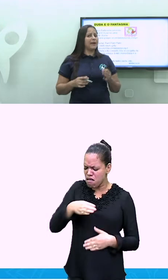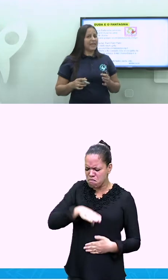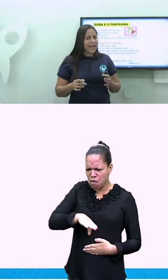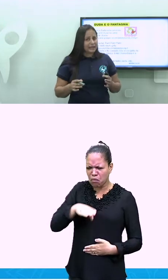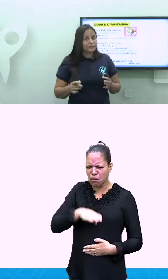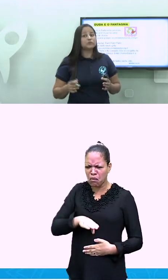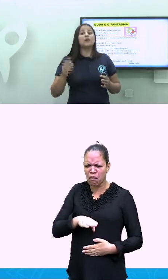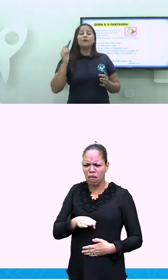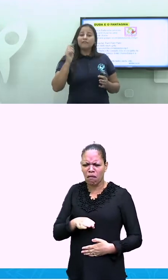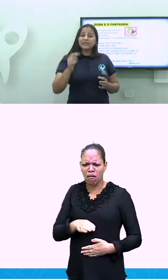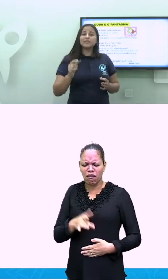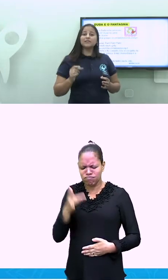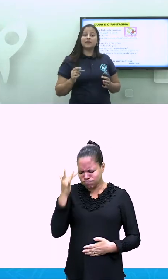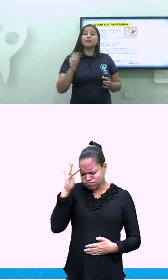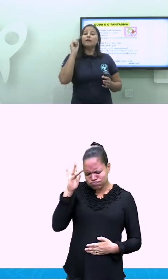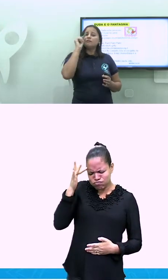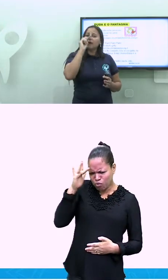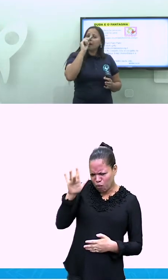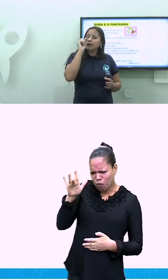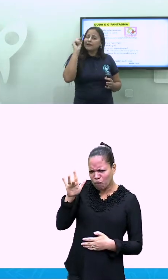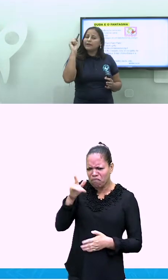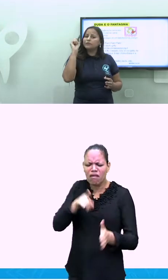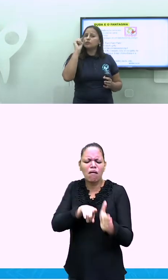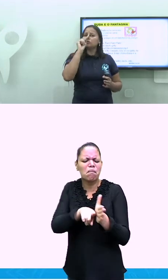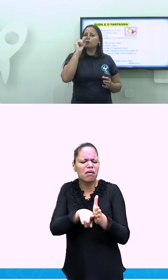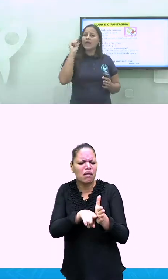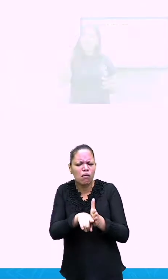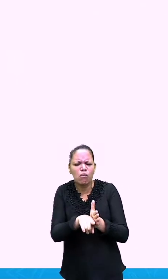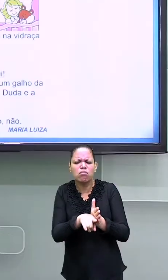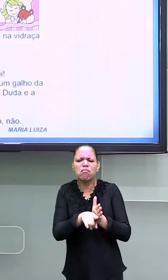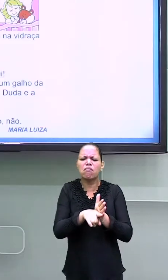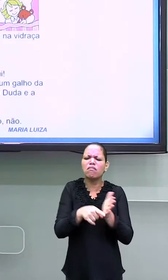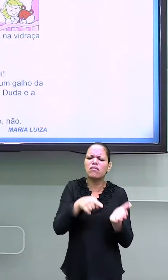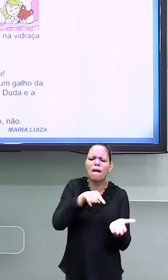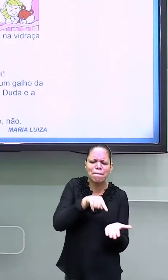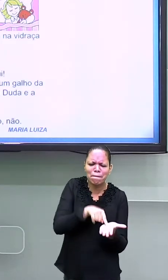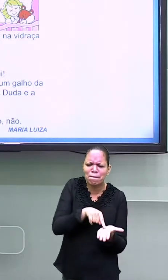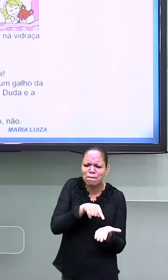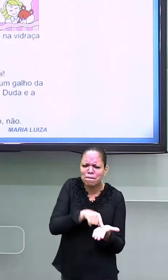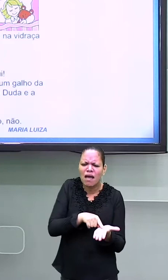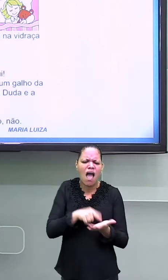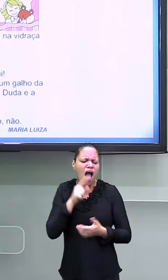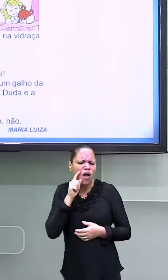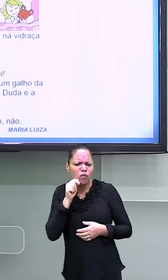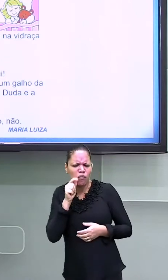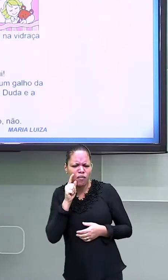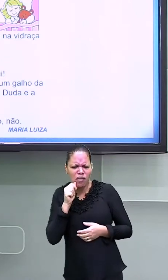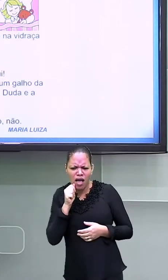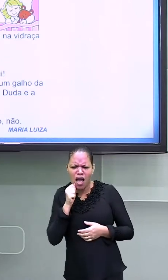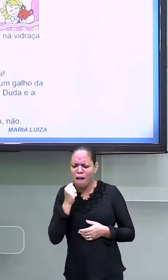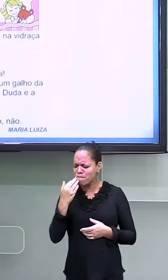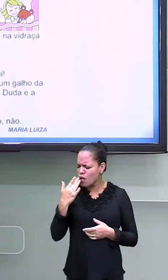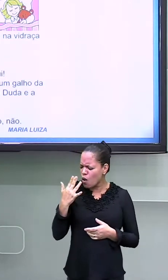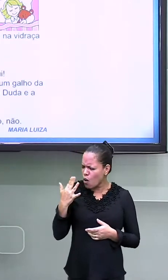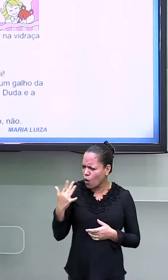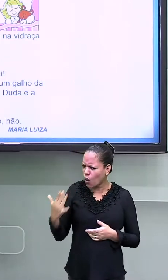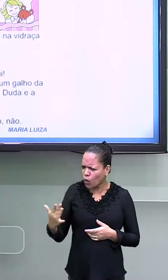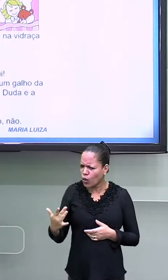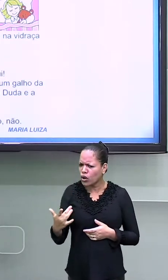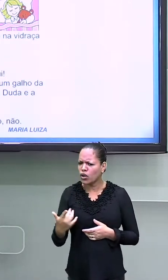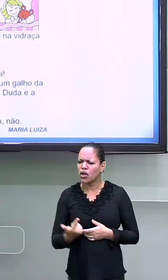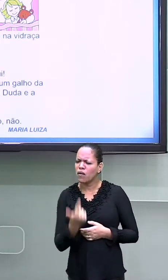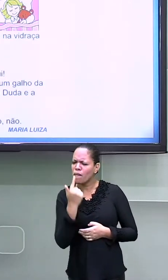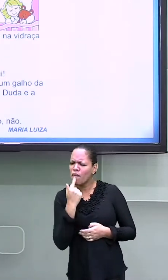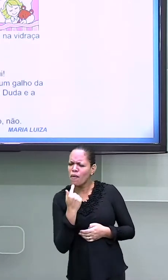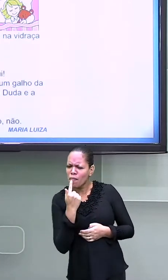perguntar parágrafos, faz assim, vai marcando com o seu lápis, se possível um lápis colorido, um vermelho, um azul, igual a professora